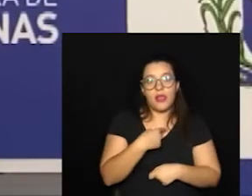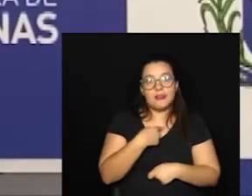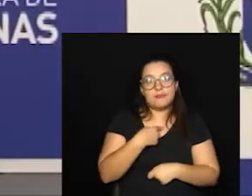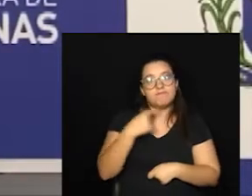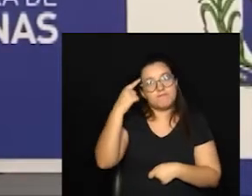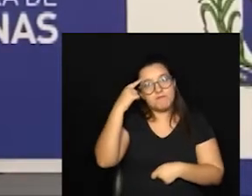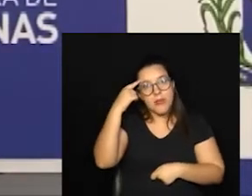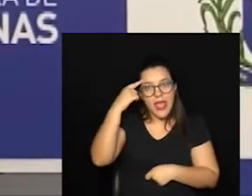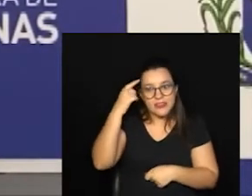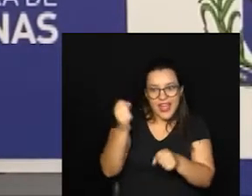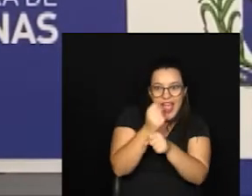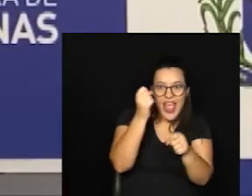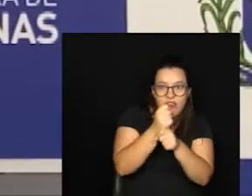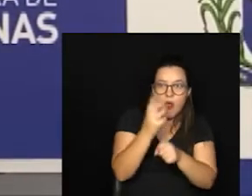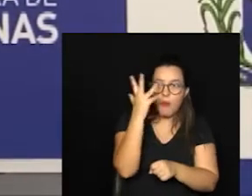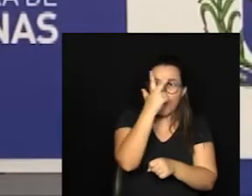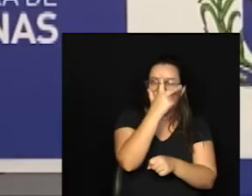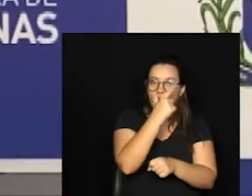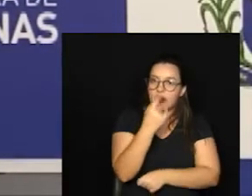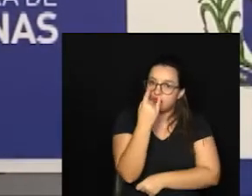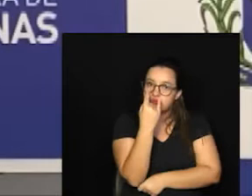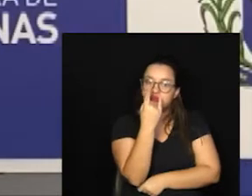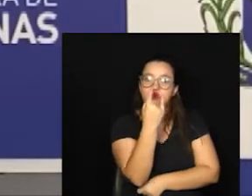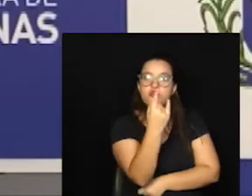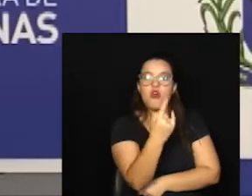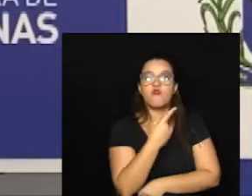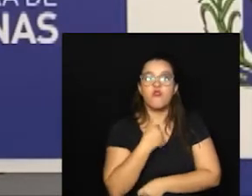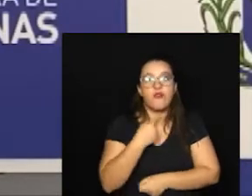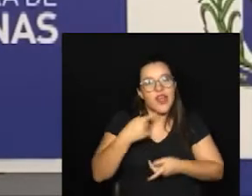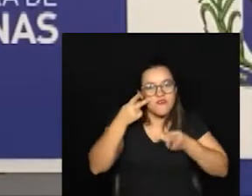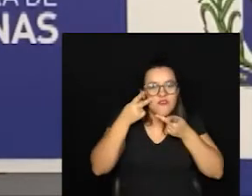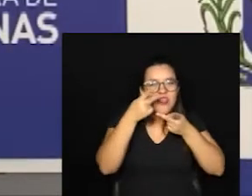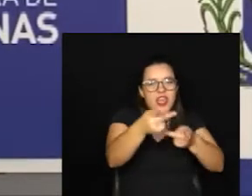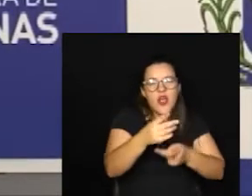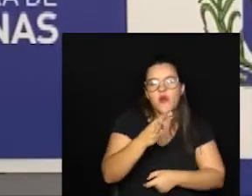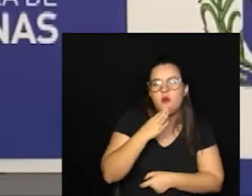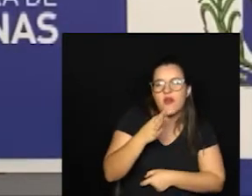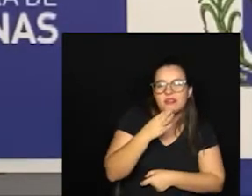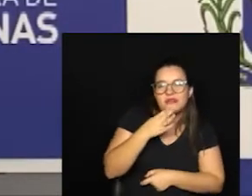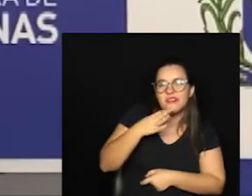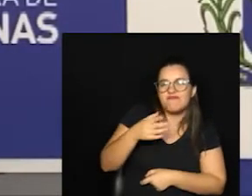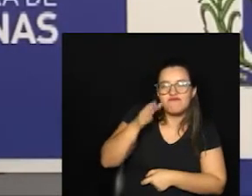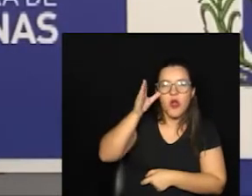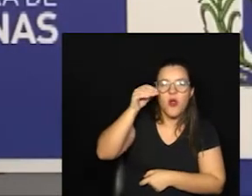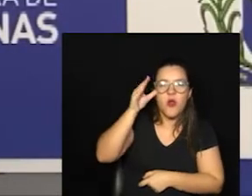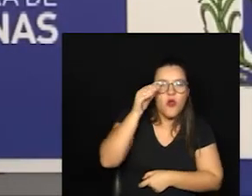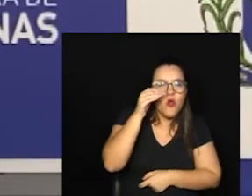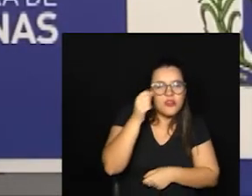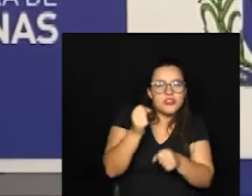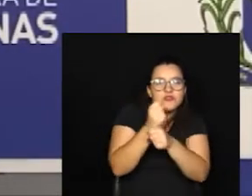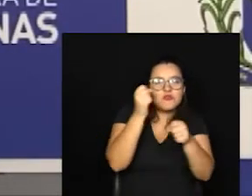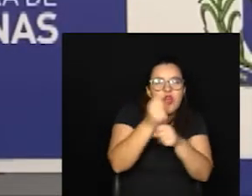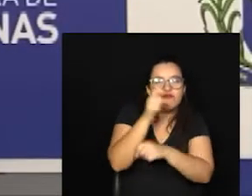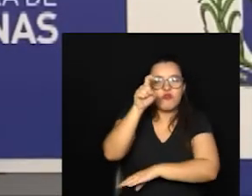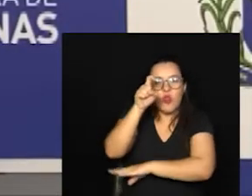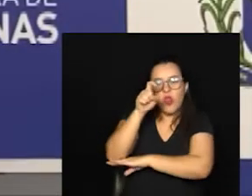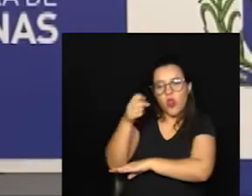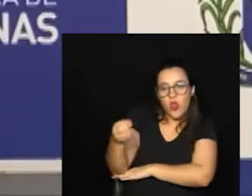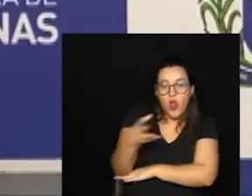até de atrativo, né? O pessoal vai querer ir lá ver como é que está ficando aí o novo centro de convivência.